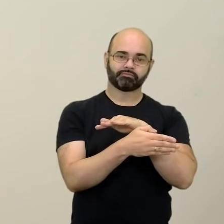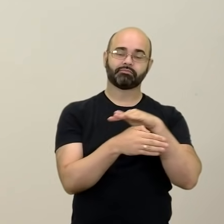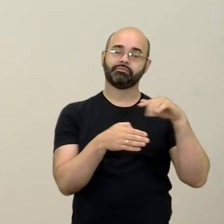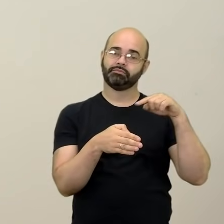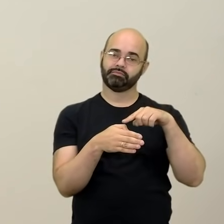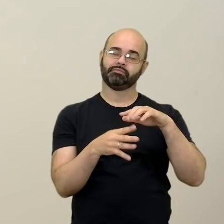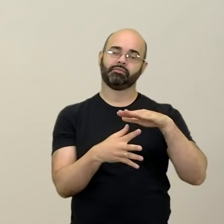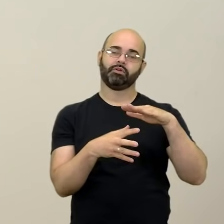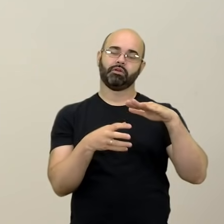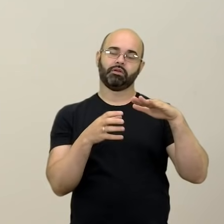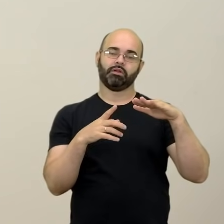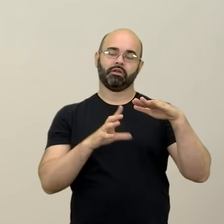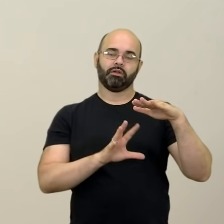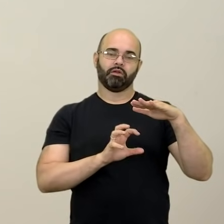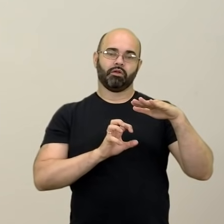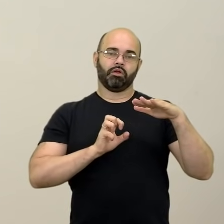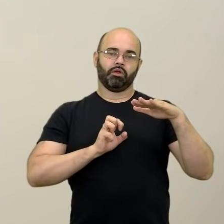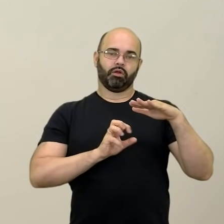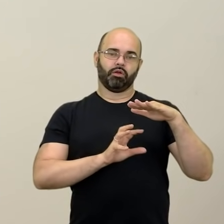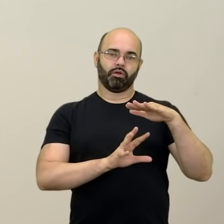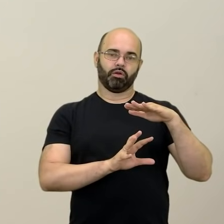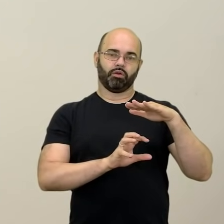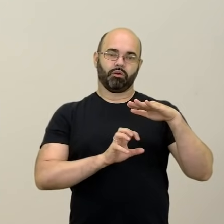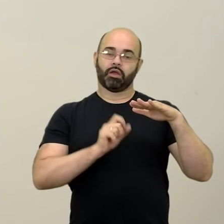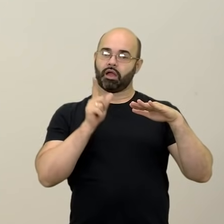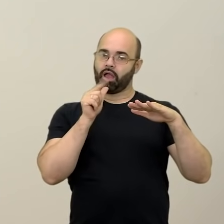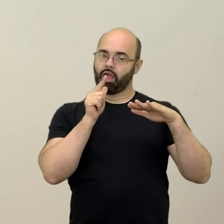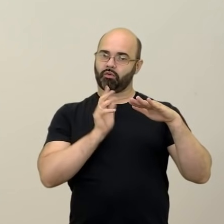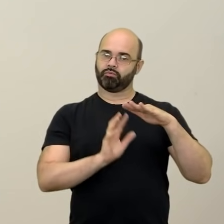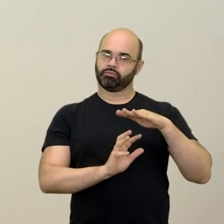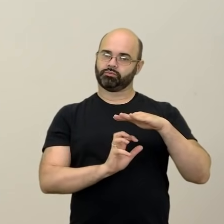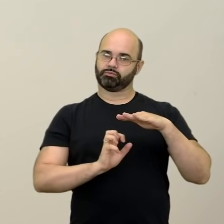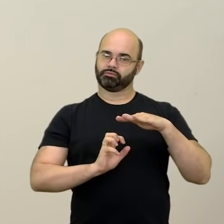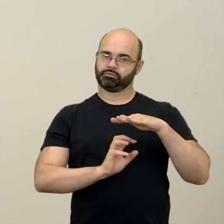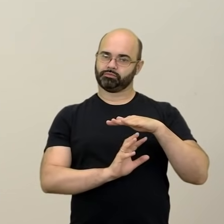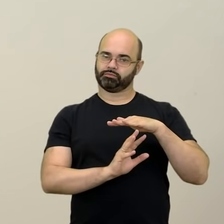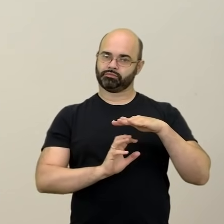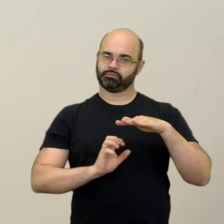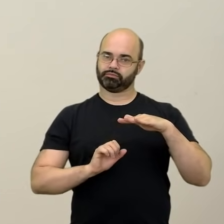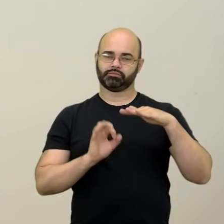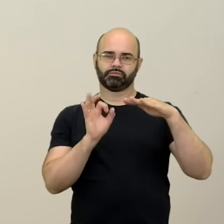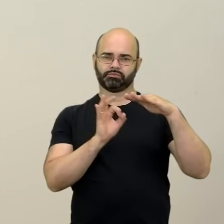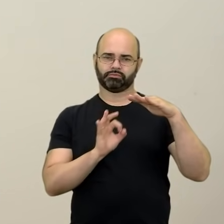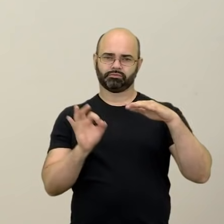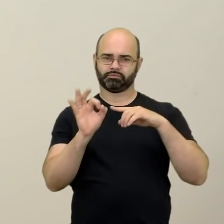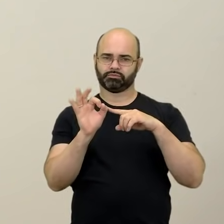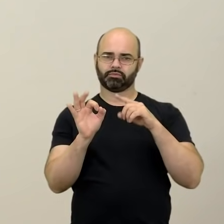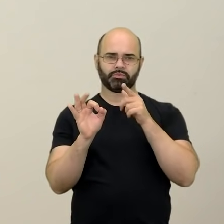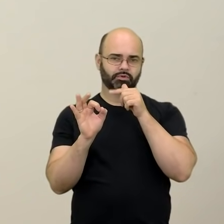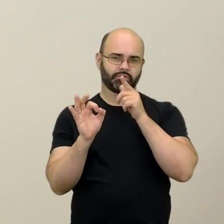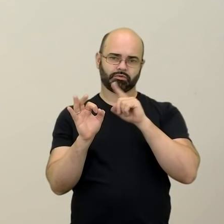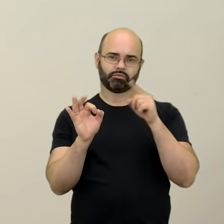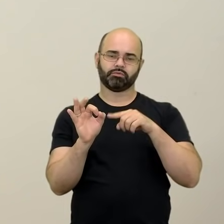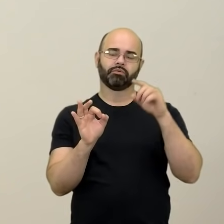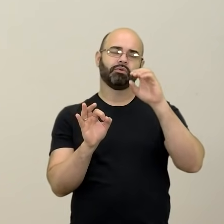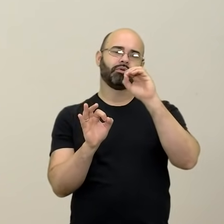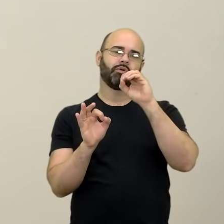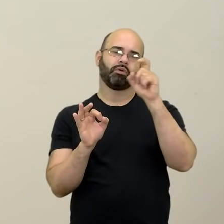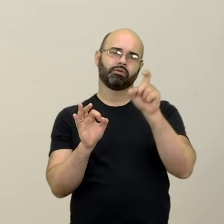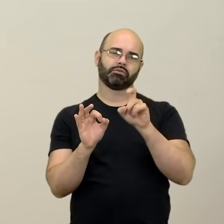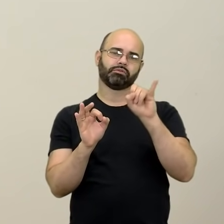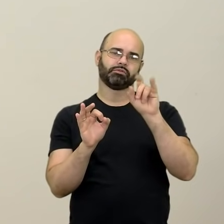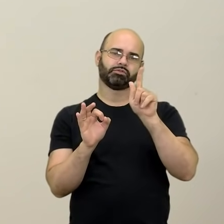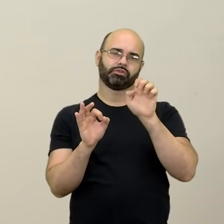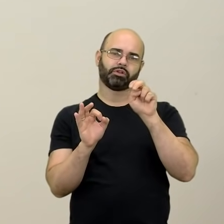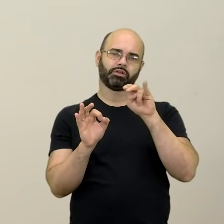três aquáticos eles obtêm o oxigênio a partir da água não dá moléculas de água mas a o oxigênio tá ali dissolvido